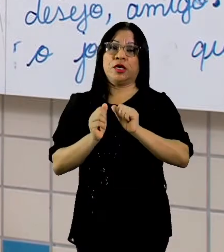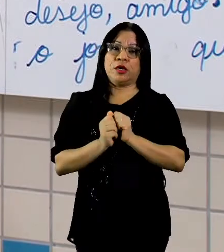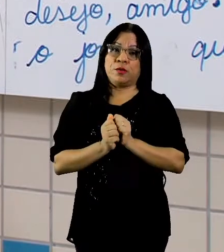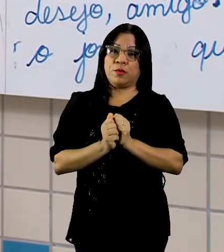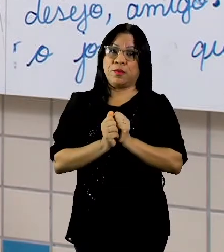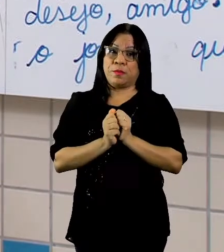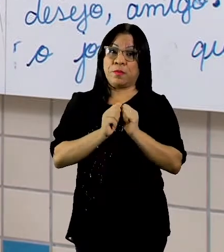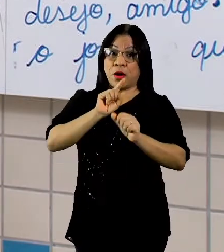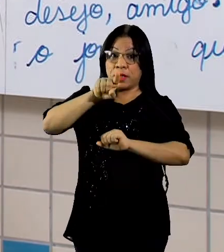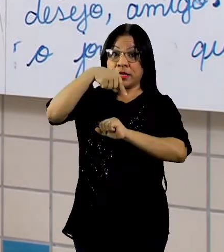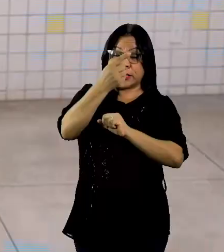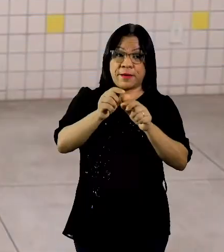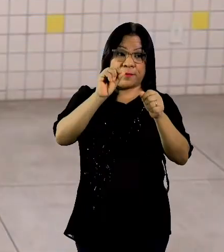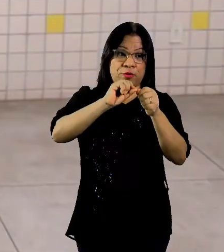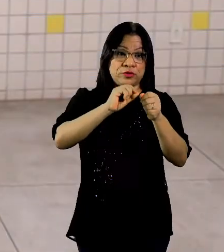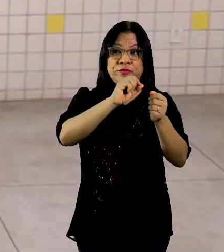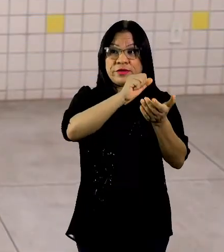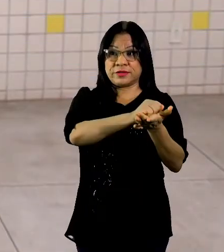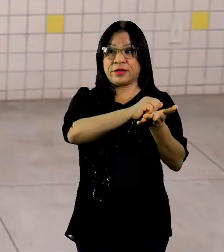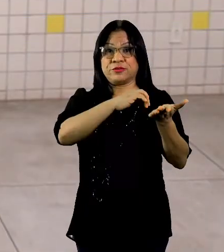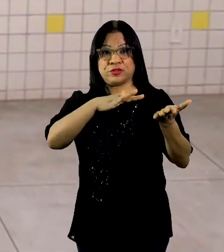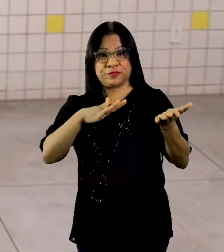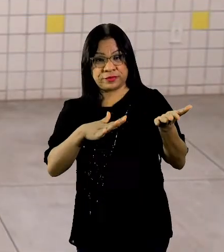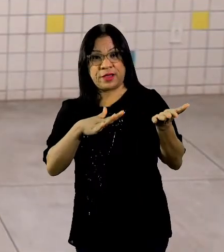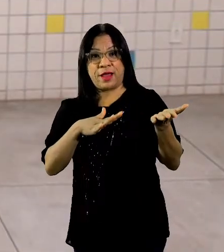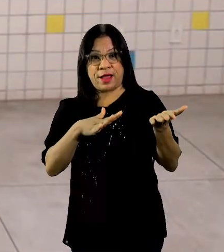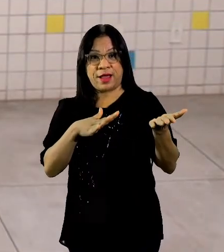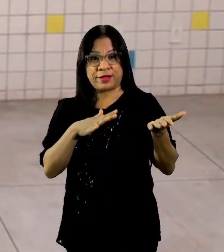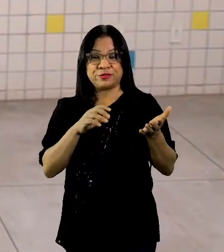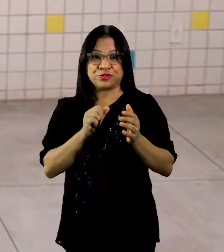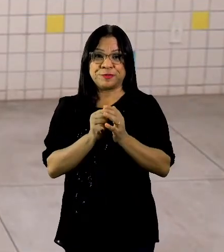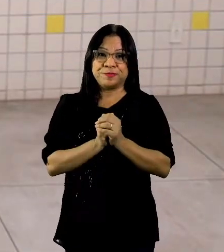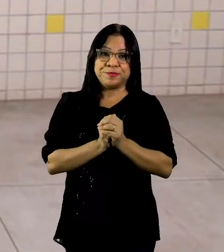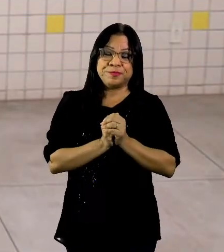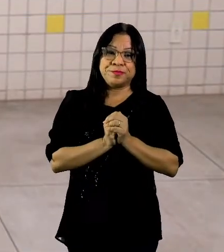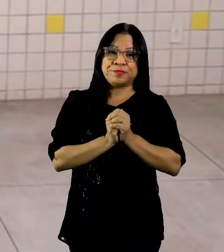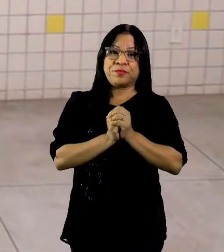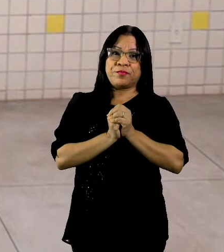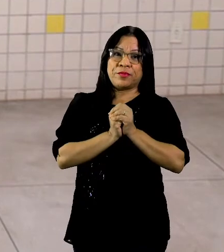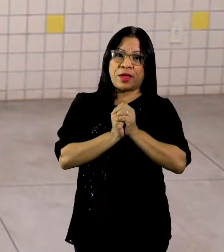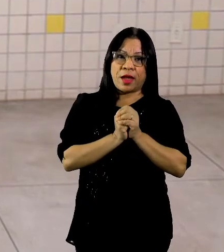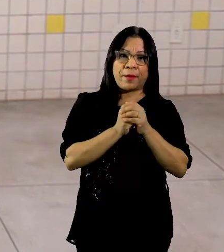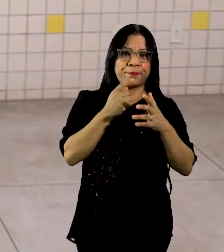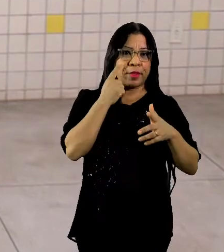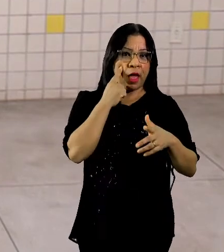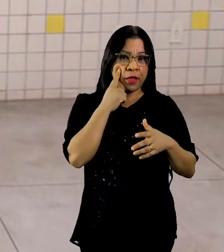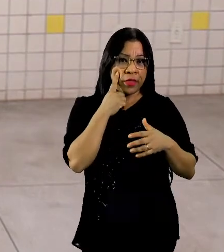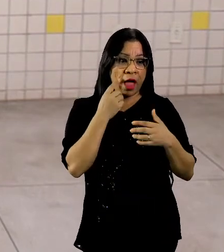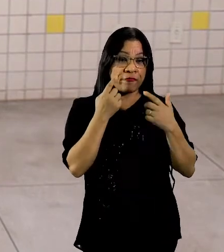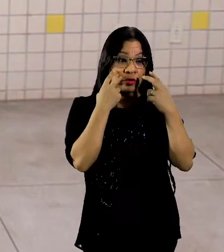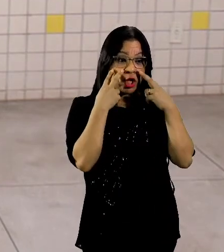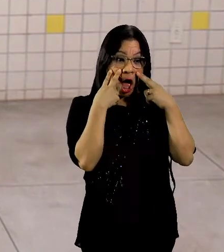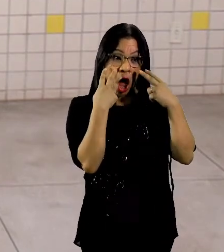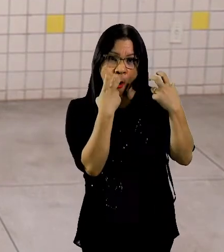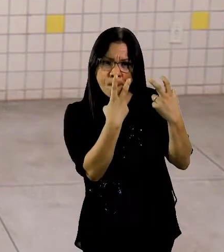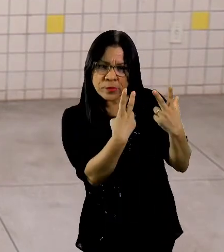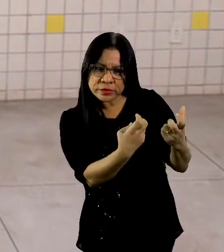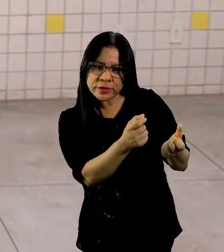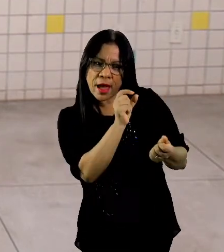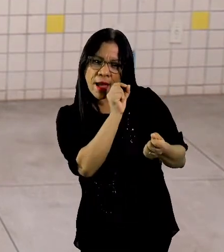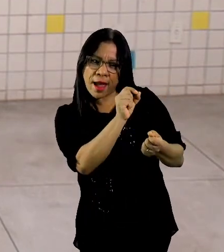vou ler e explicar para vocês. Faça a apreciação do comportamento de Jack, personagem dos filmes da